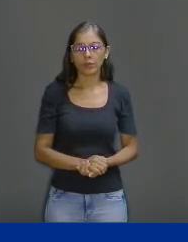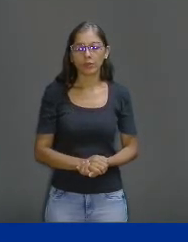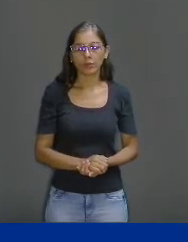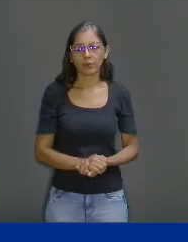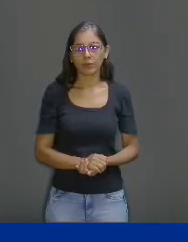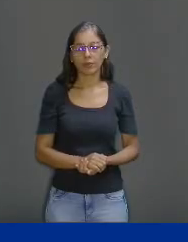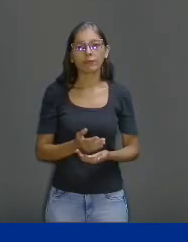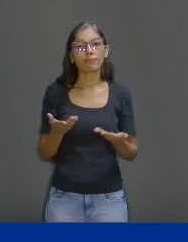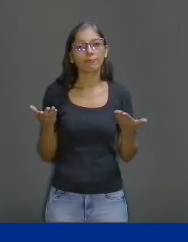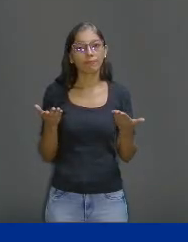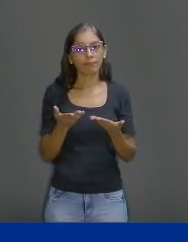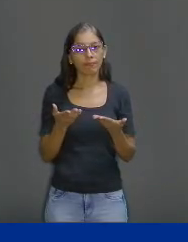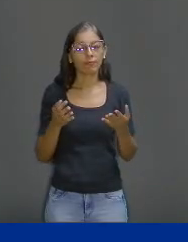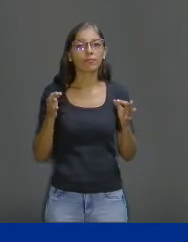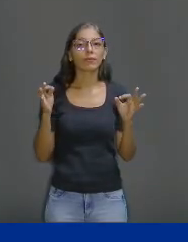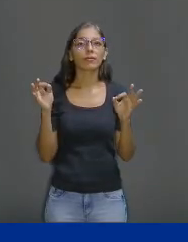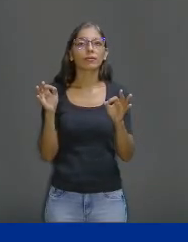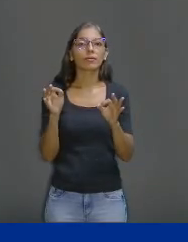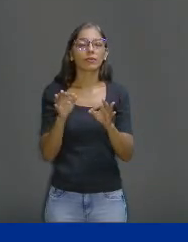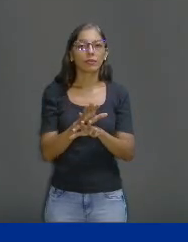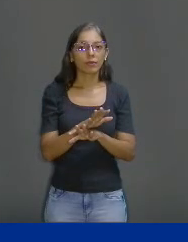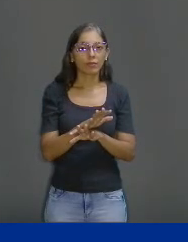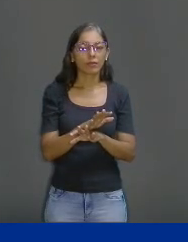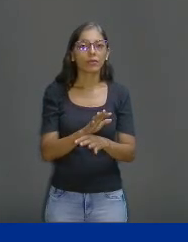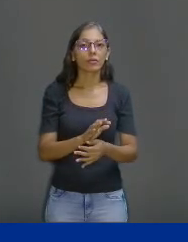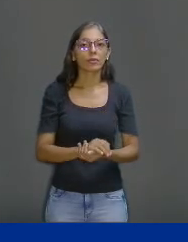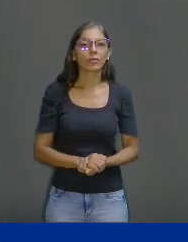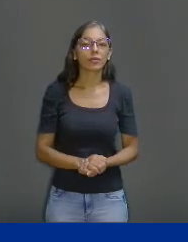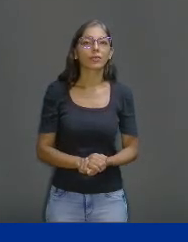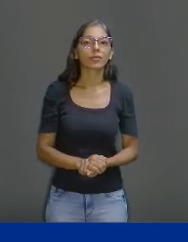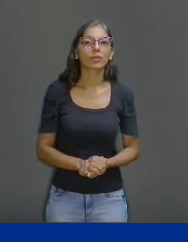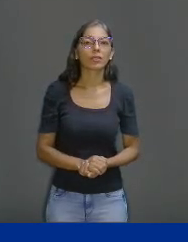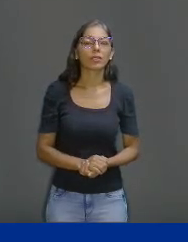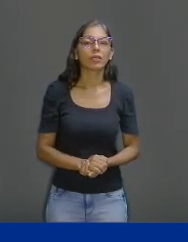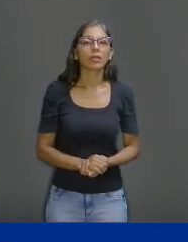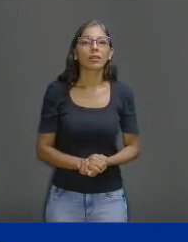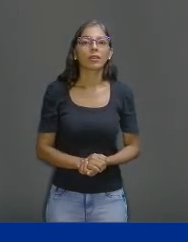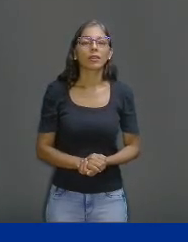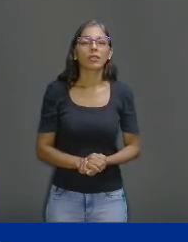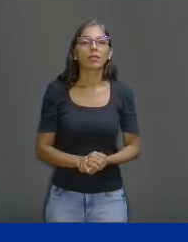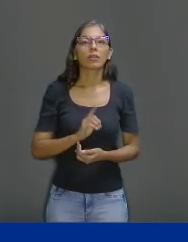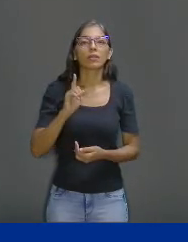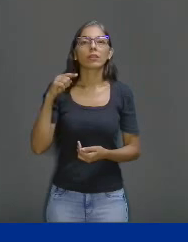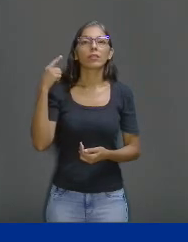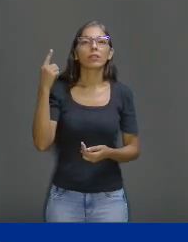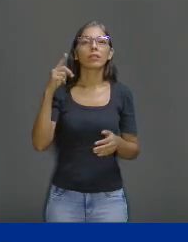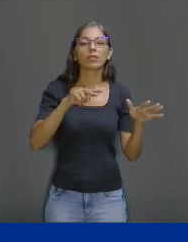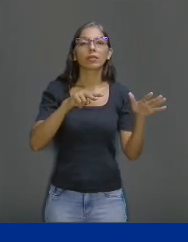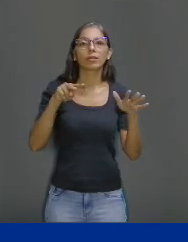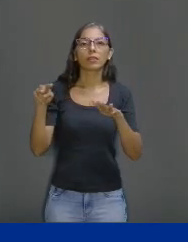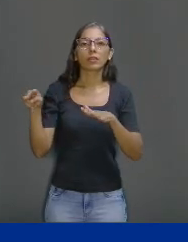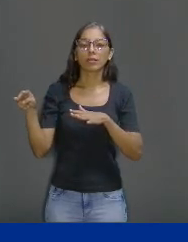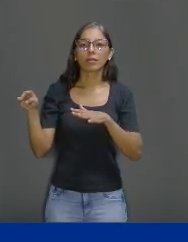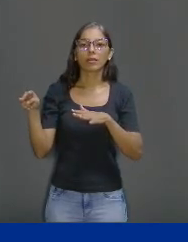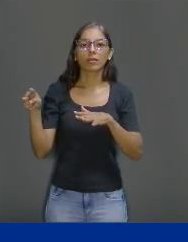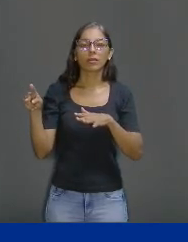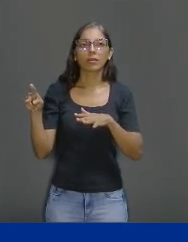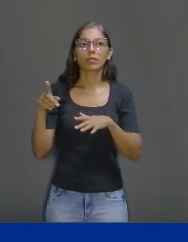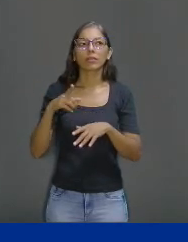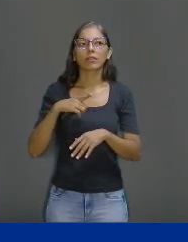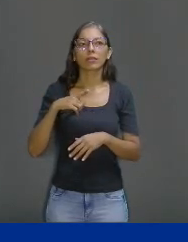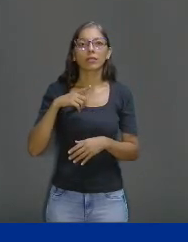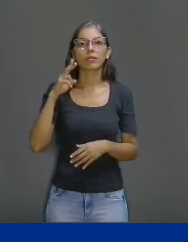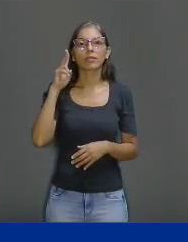Então, eu declaro encerrada essa sessão judiciária. Semana que vem nós teremos, logo na segunda,